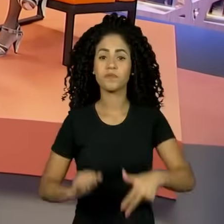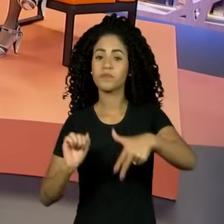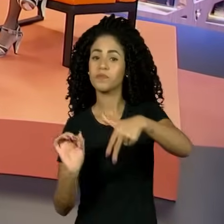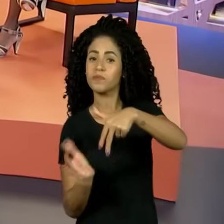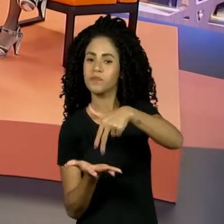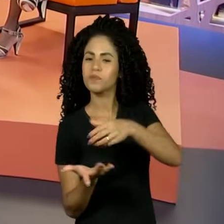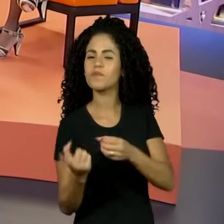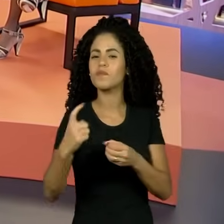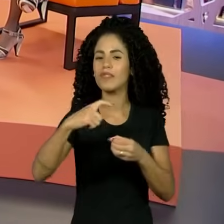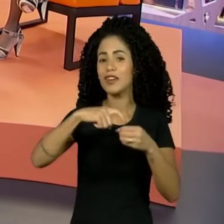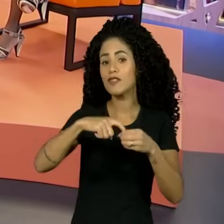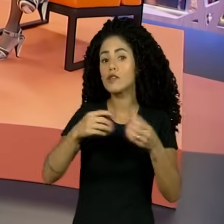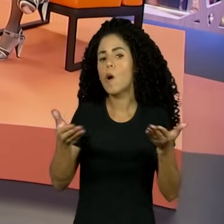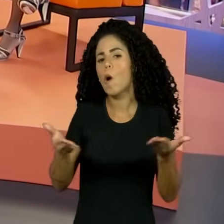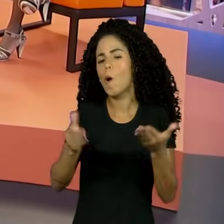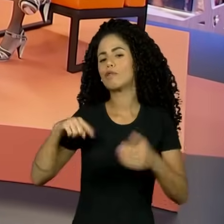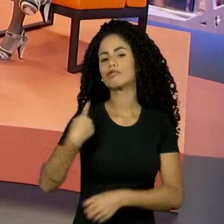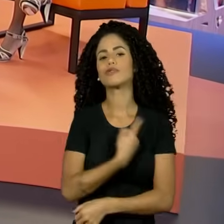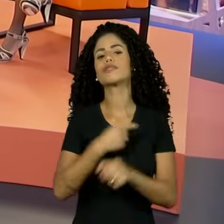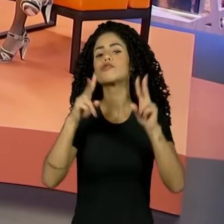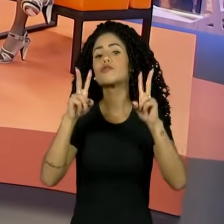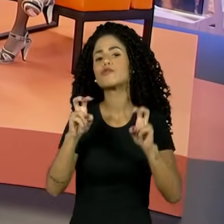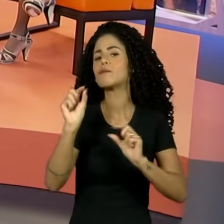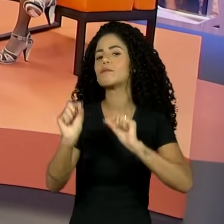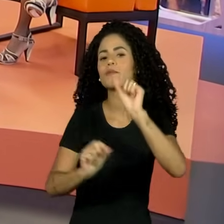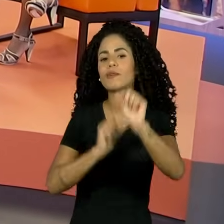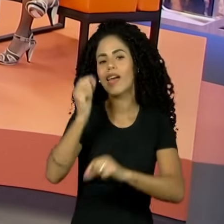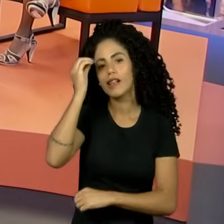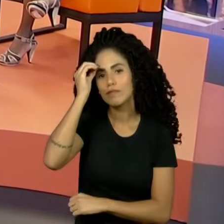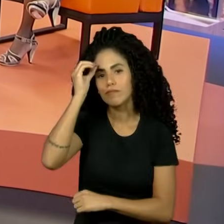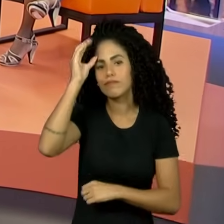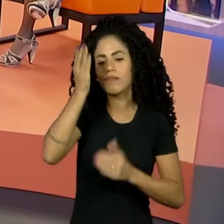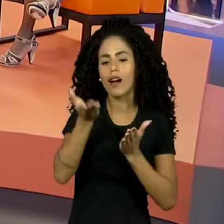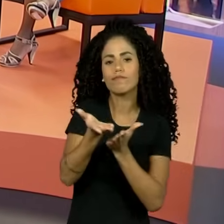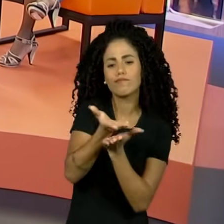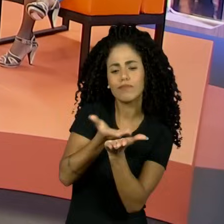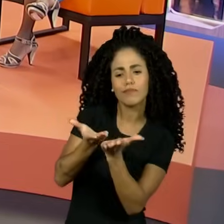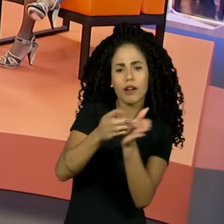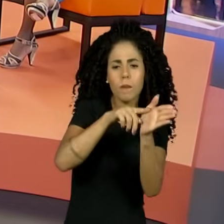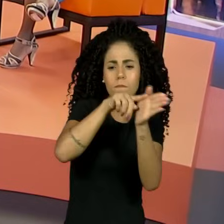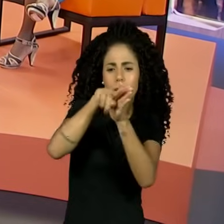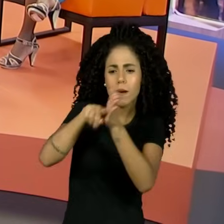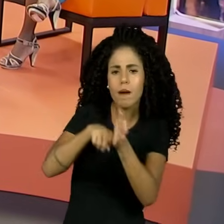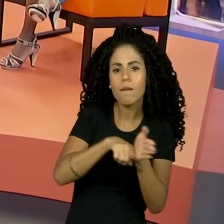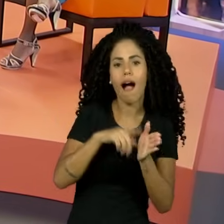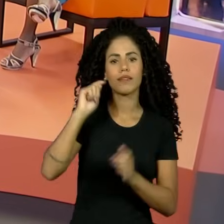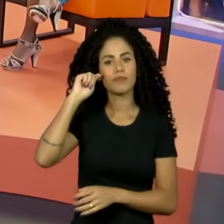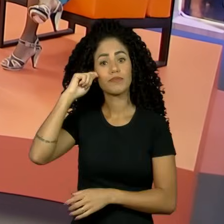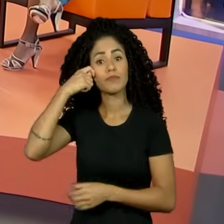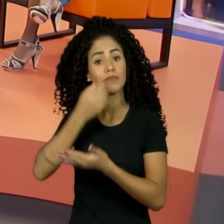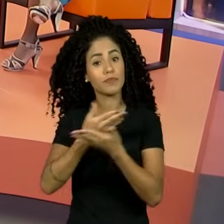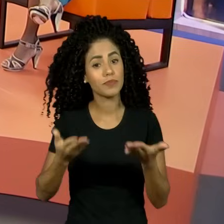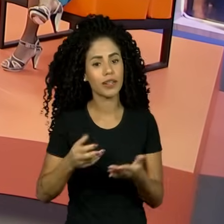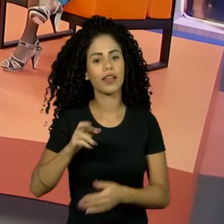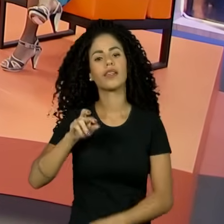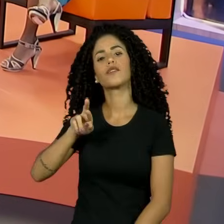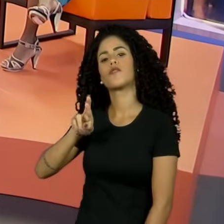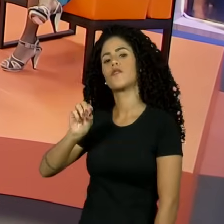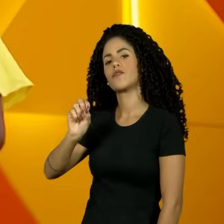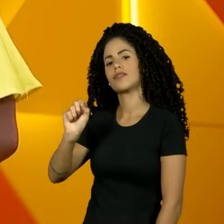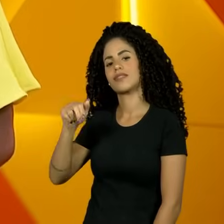Estação Livre de volta. Hoje a gente está aqui falando sobre intelectualidade preta e eu estou recebendo aqui o Vinão e a Rosane